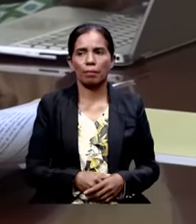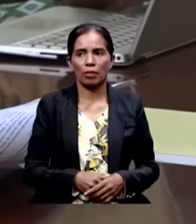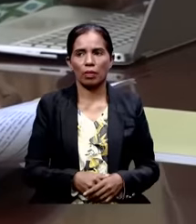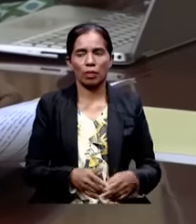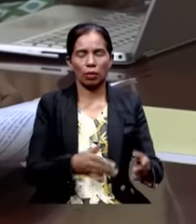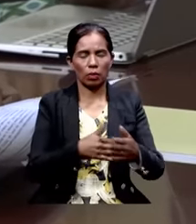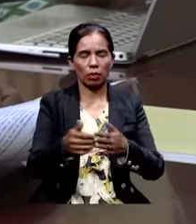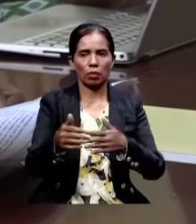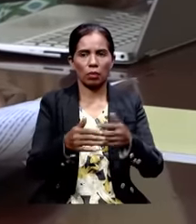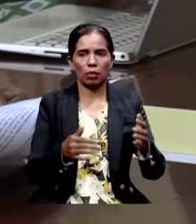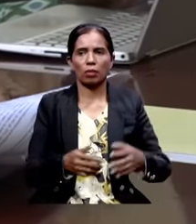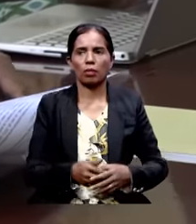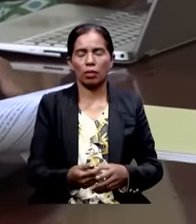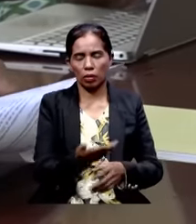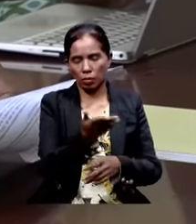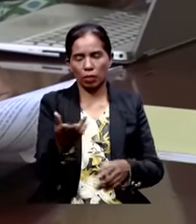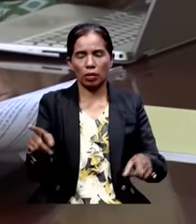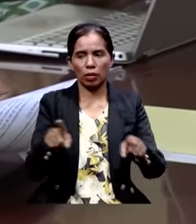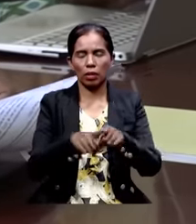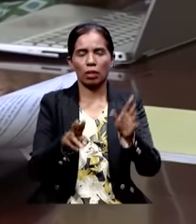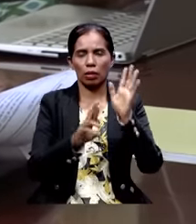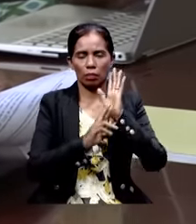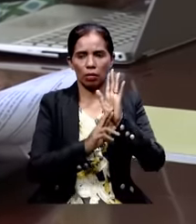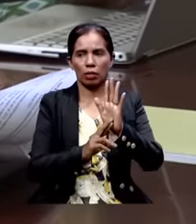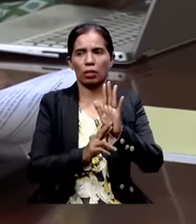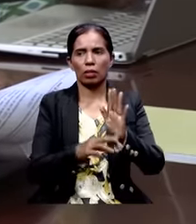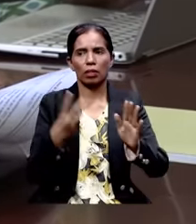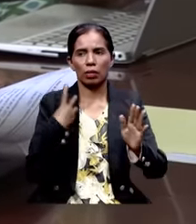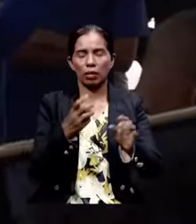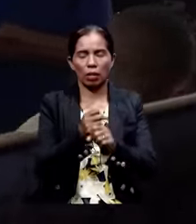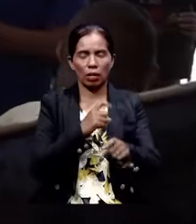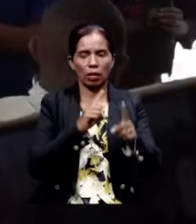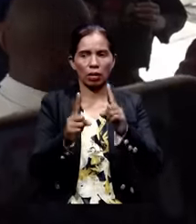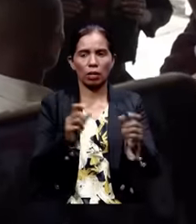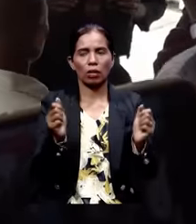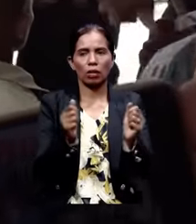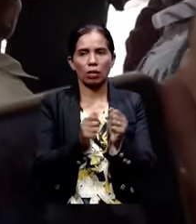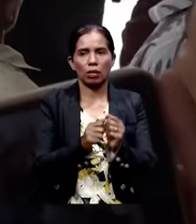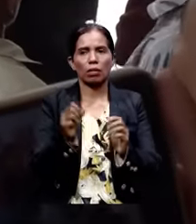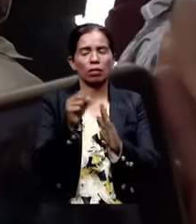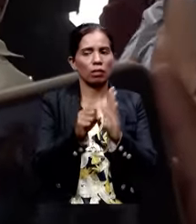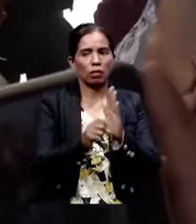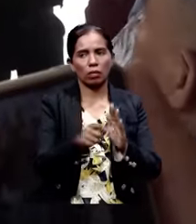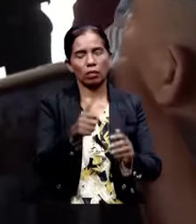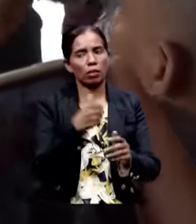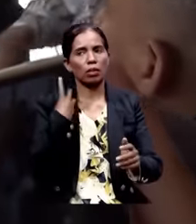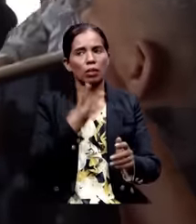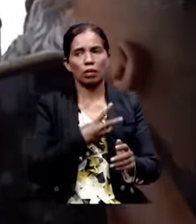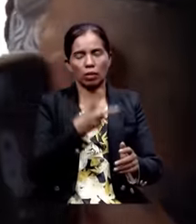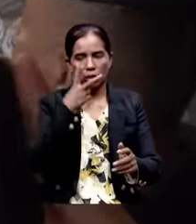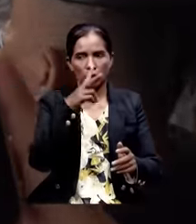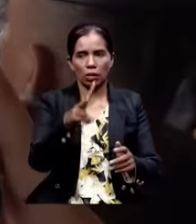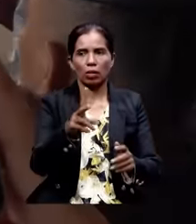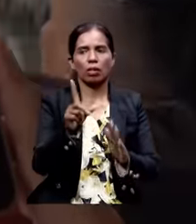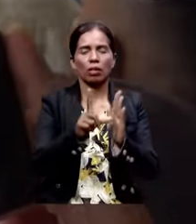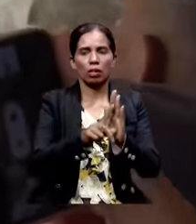o senhor ita bol tira no representante, ita halo interpretação la bel o base de estatuto garam sente. Se ita halo remissão ba decreto